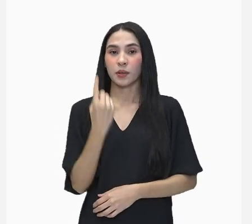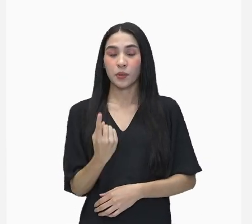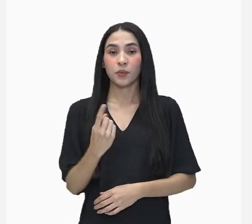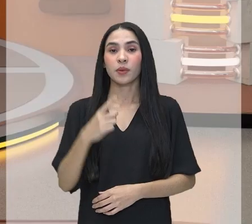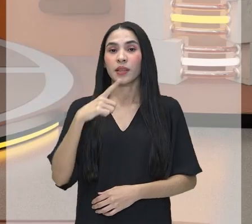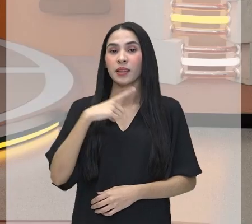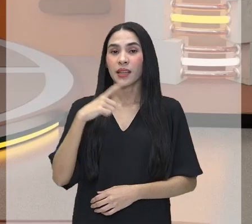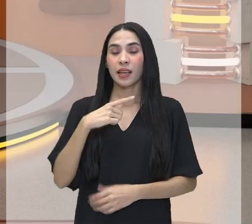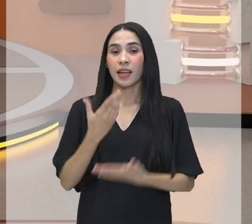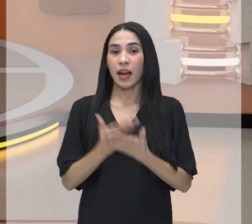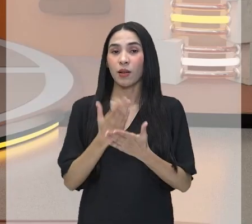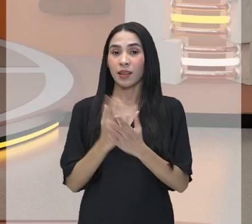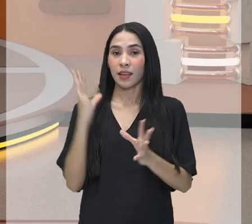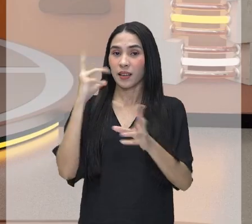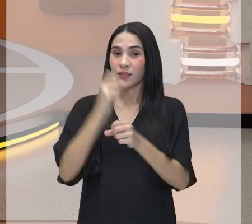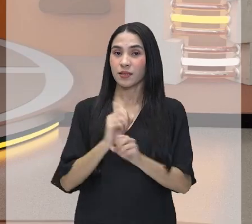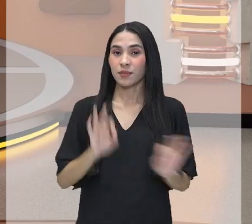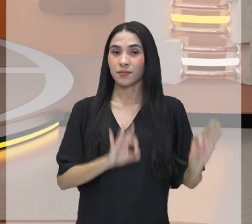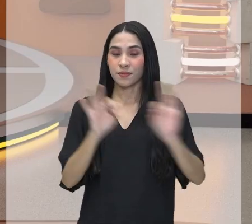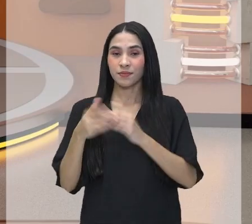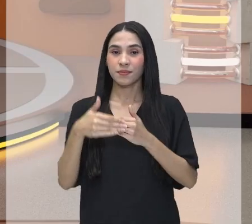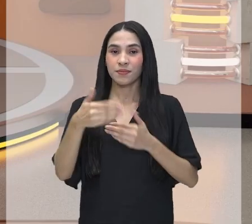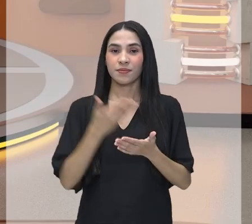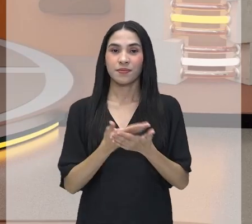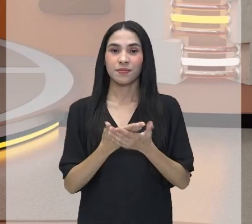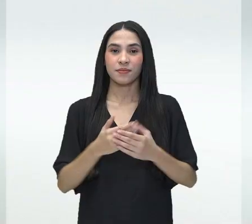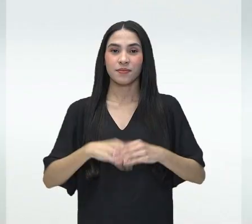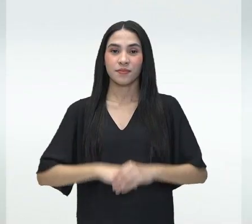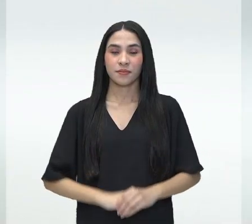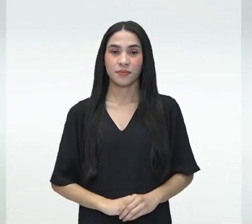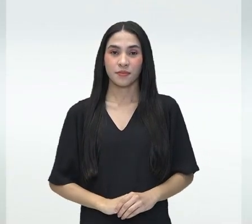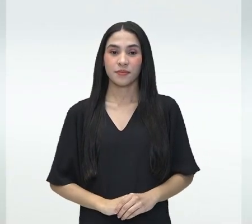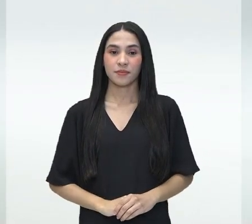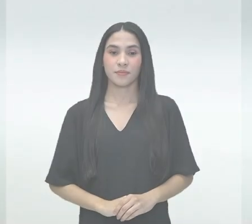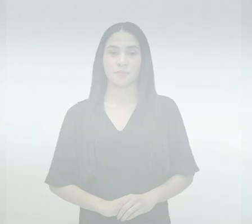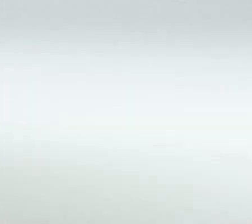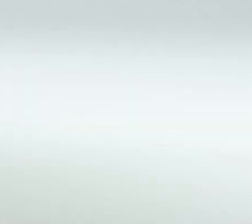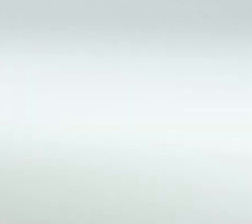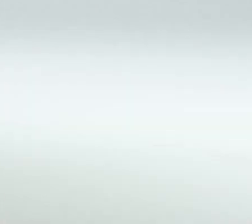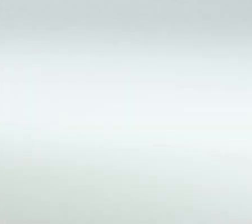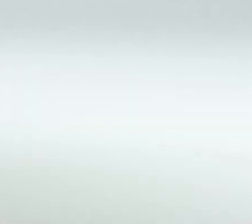a aula de revisão. Vamos lá acompanhar.